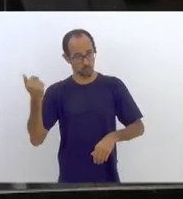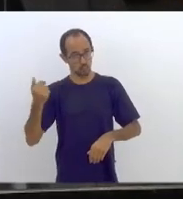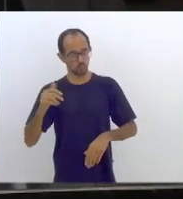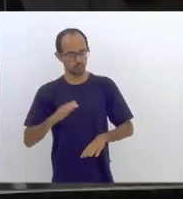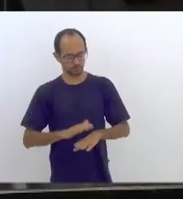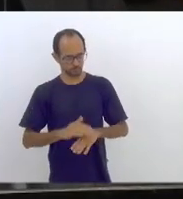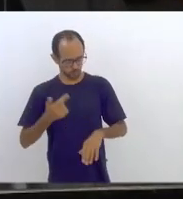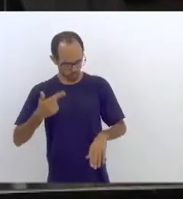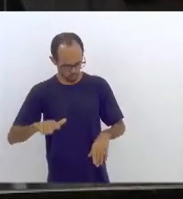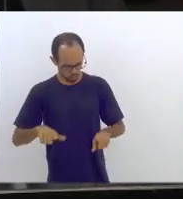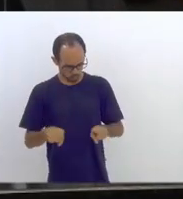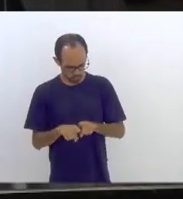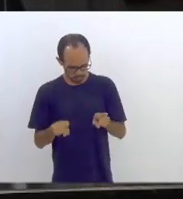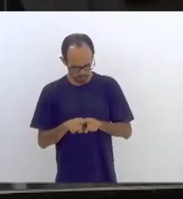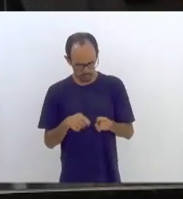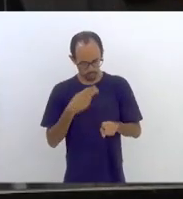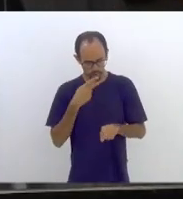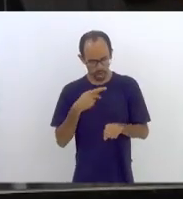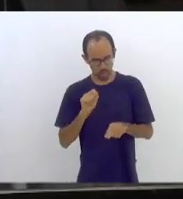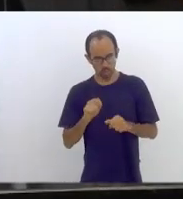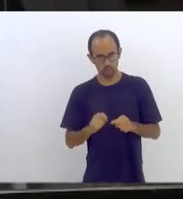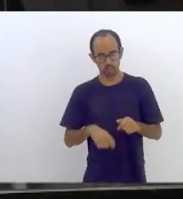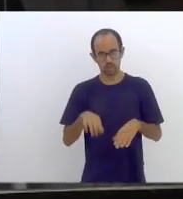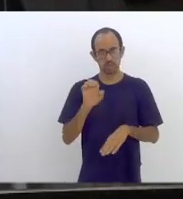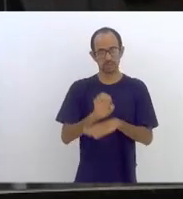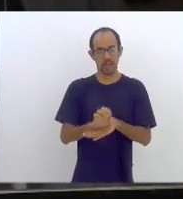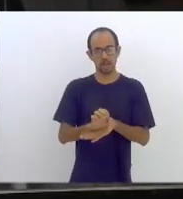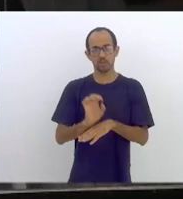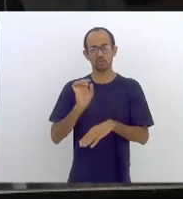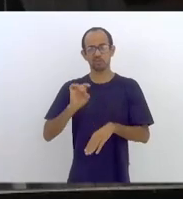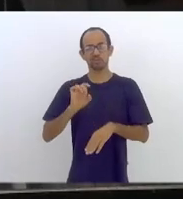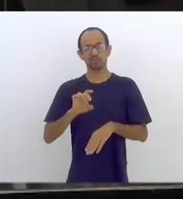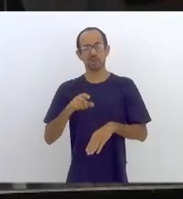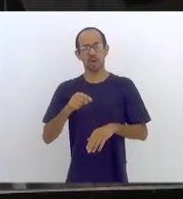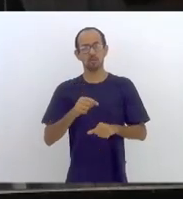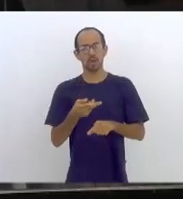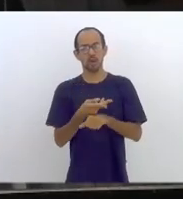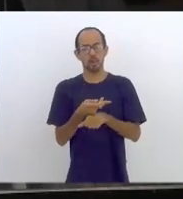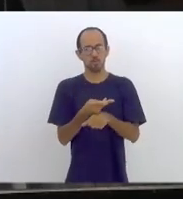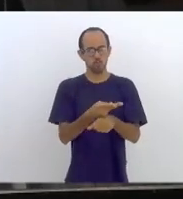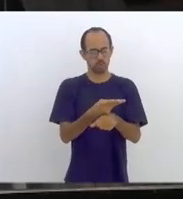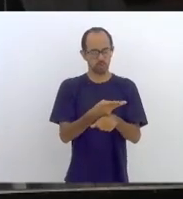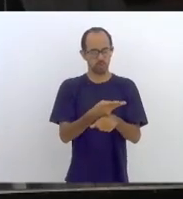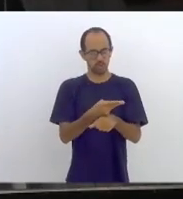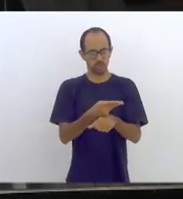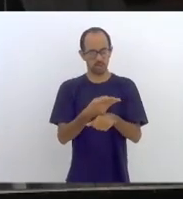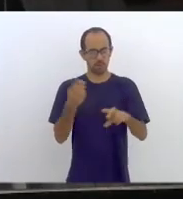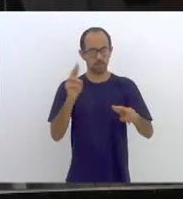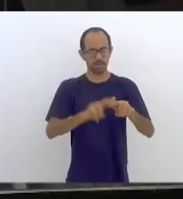também Dizem que o estado de exceção começou com a busca e apreensão de empresários